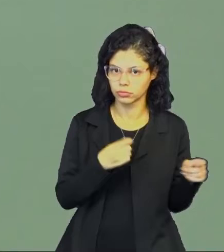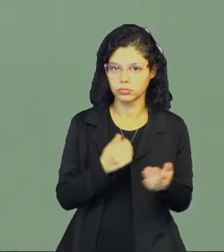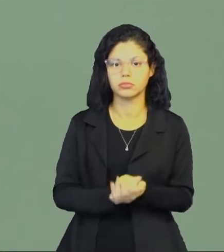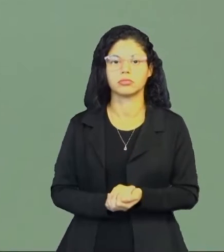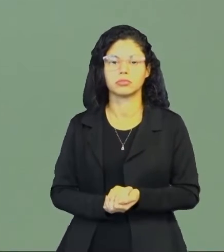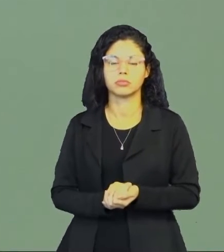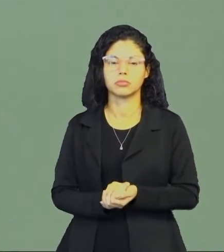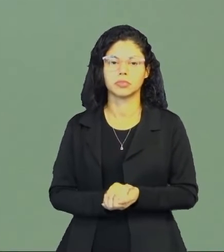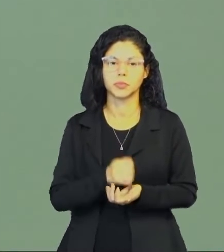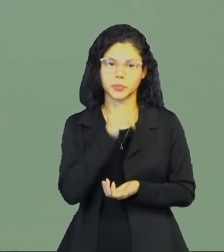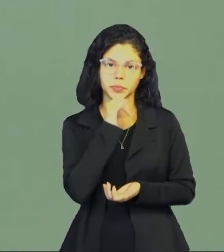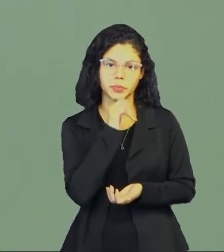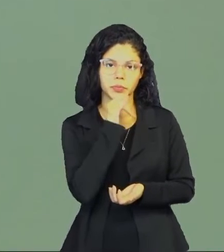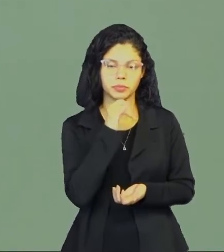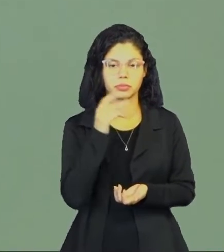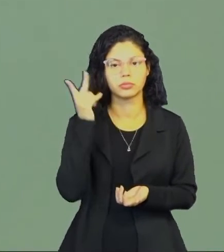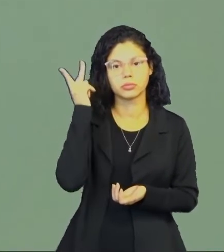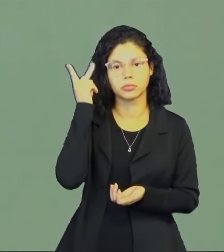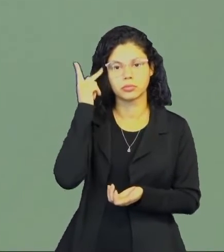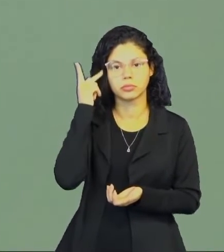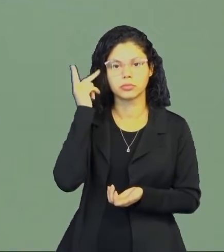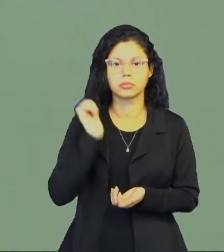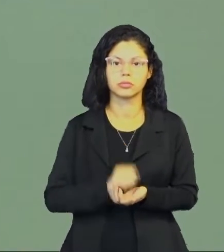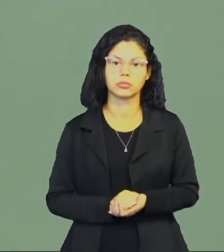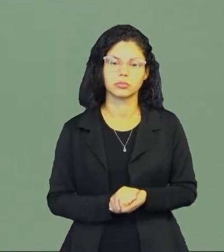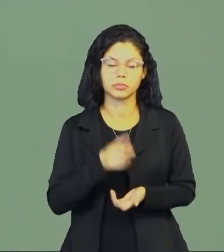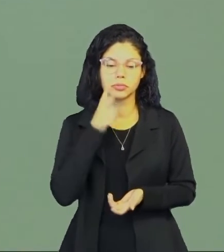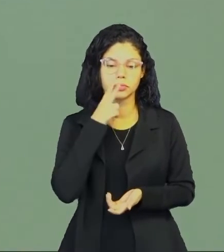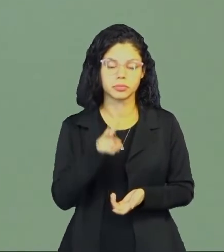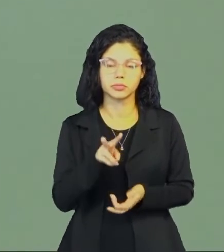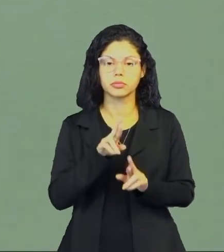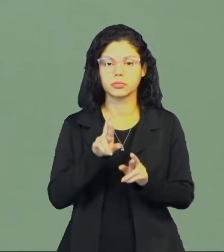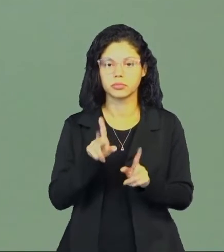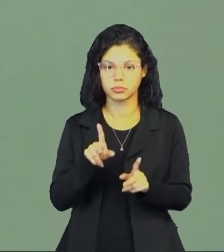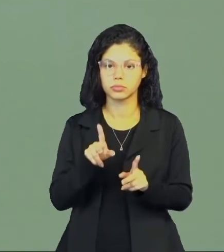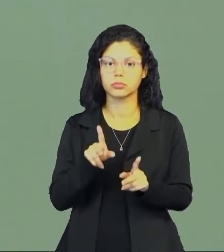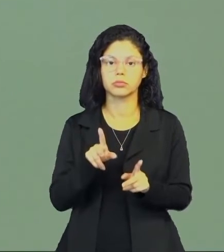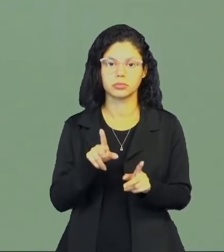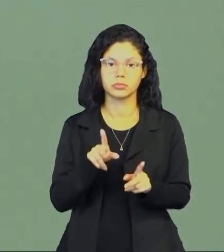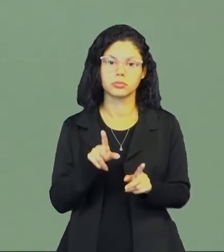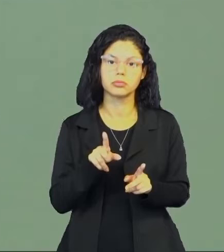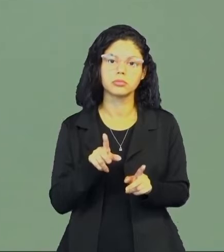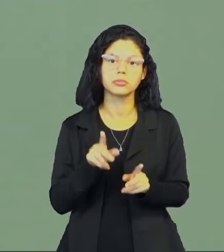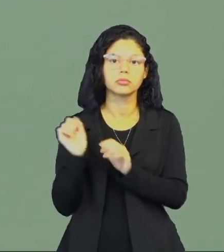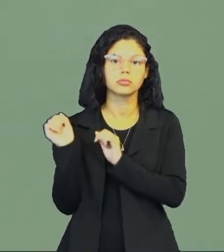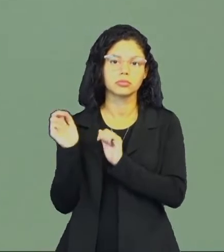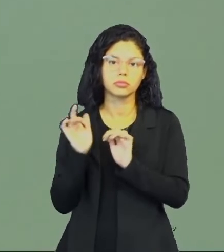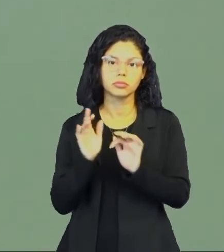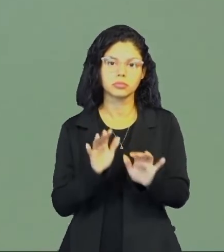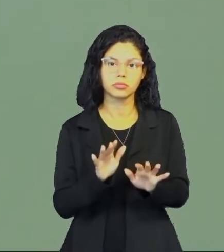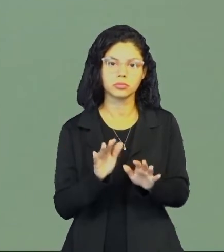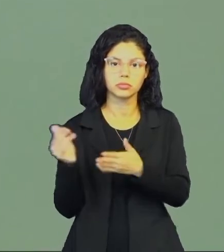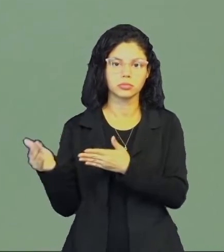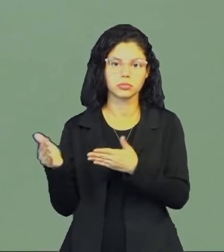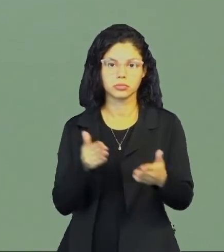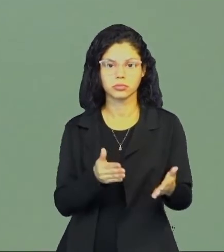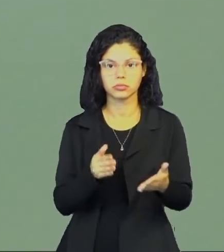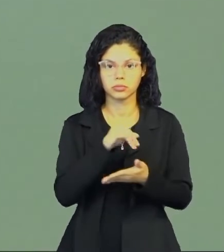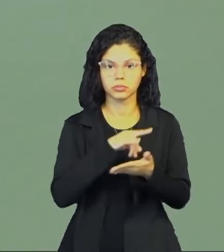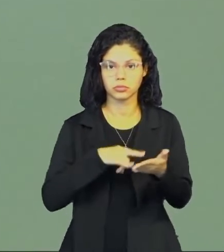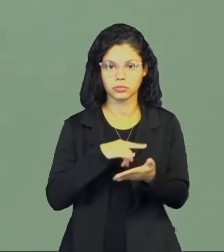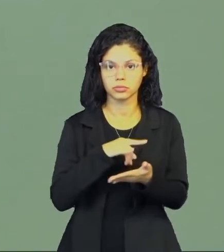de São Paulo, por exemplo, é muito diferente do olhar, né, que a gente lança sobre ele a partir de um